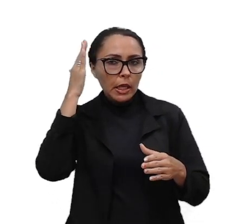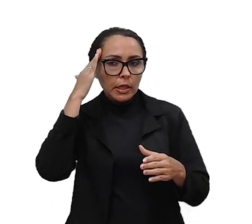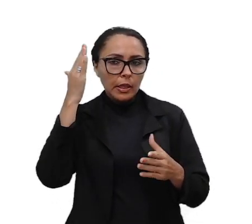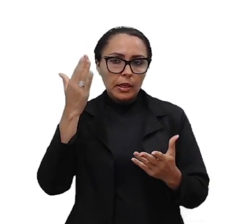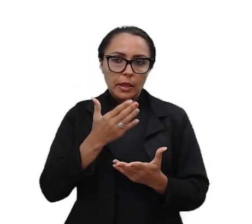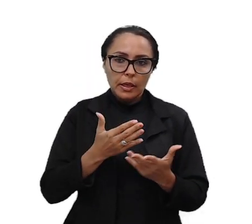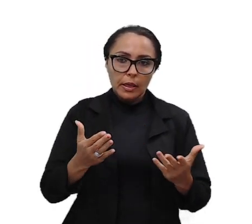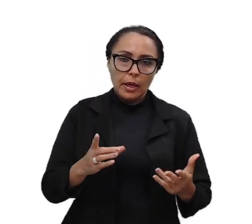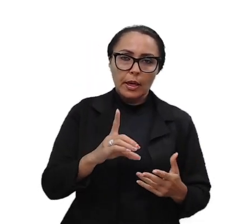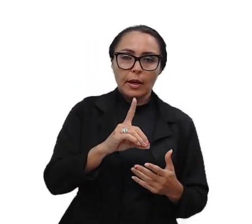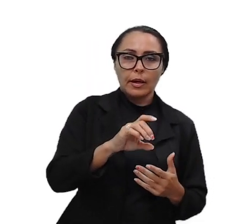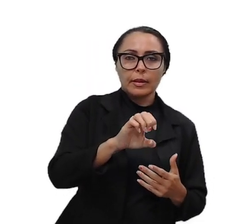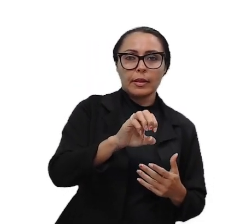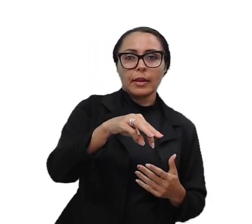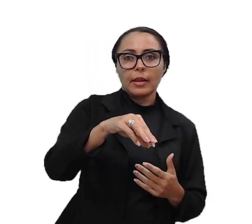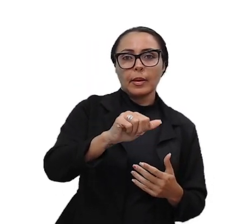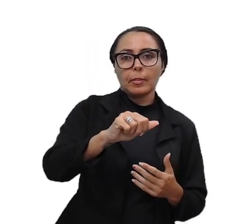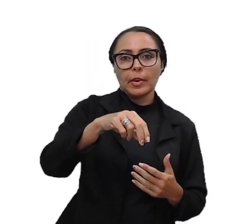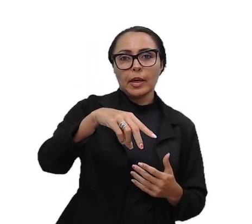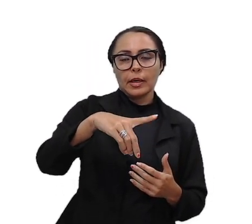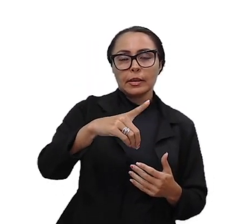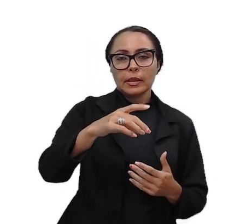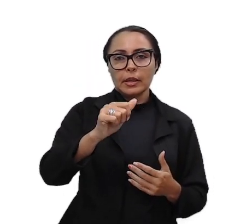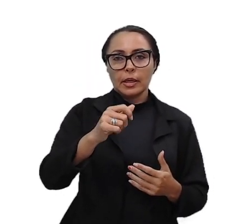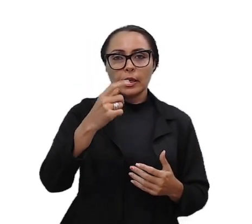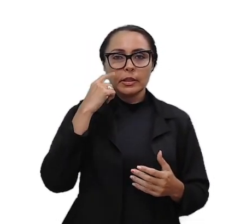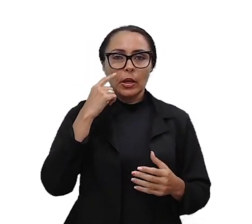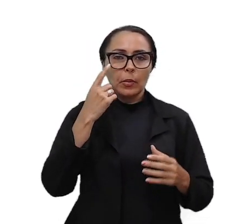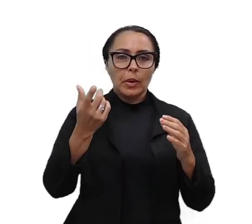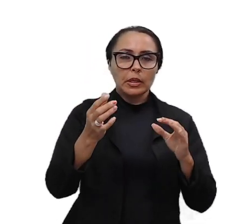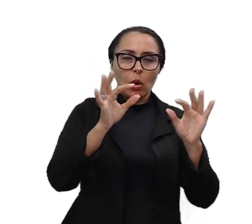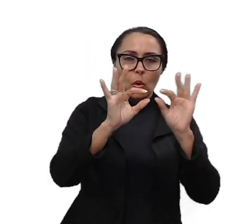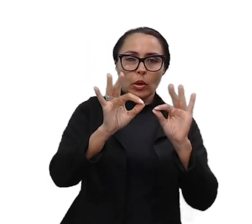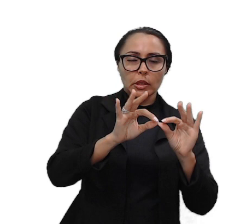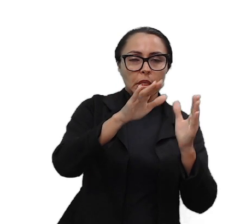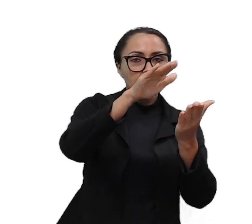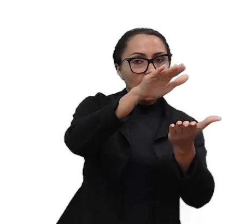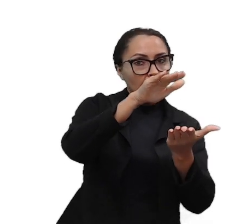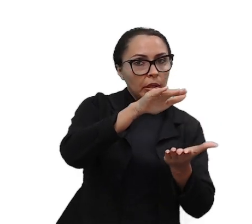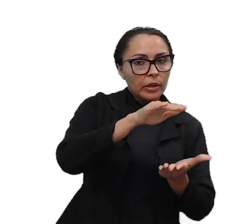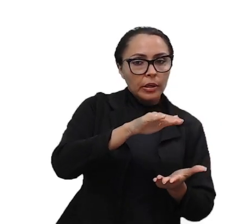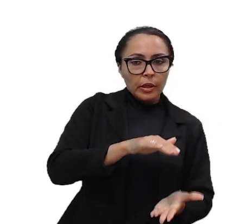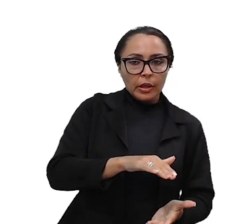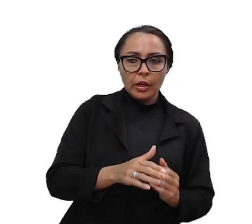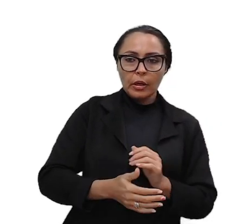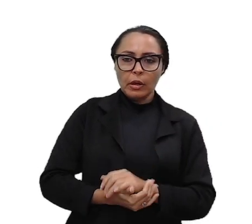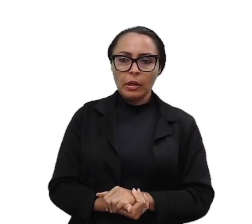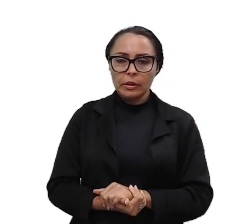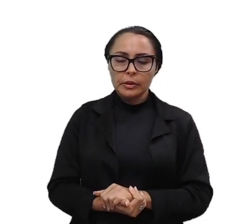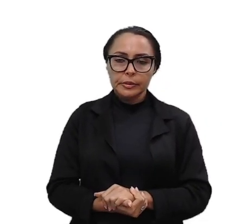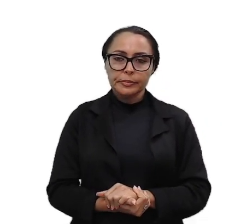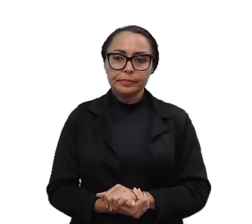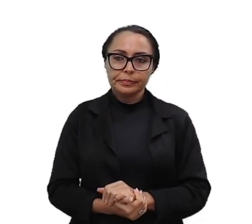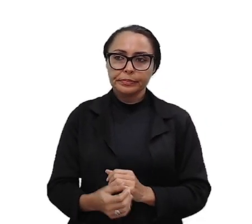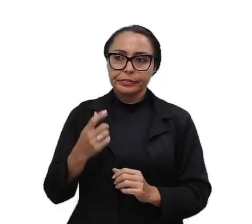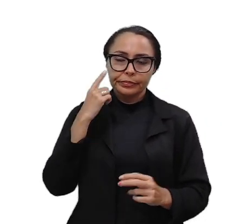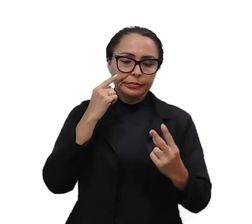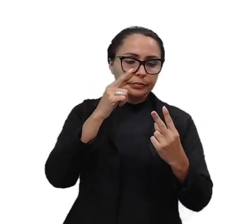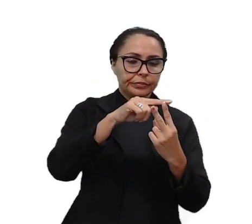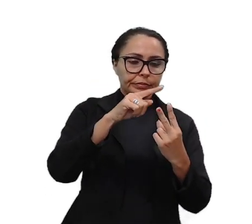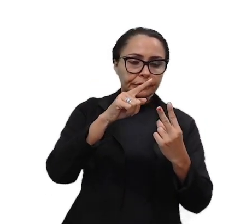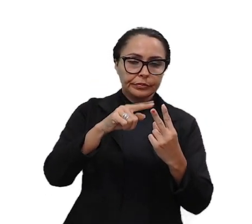preciso planejar estoques para poder atender a essa demanda? E aí eu coloquei aqui, duas fases